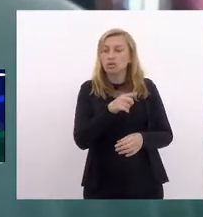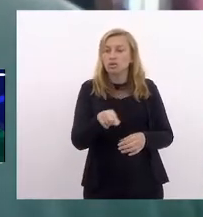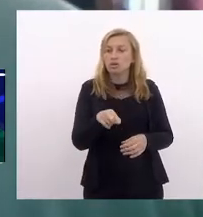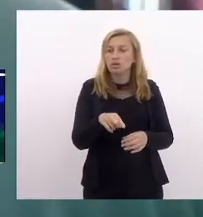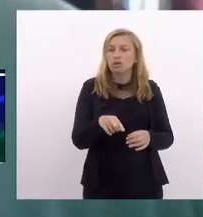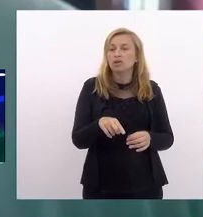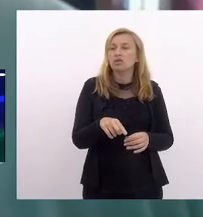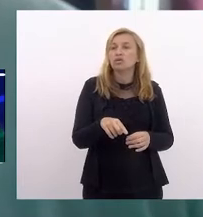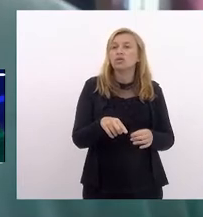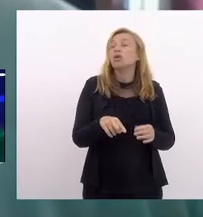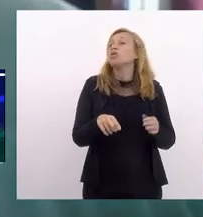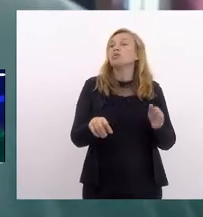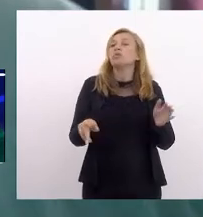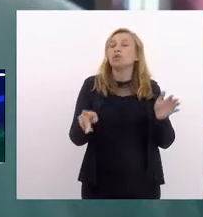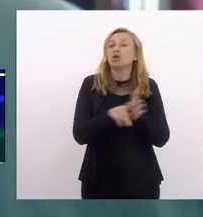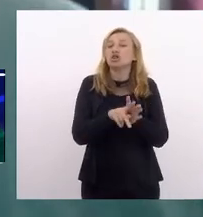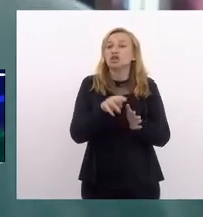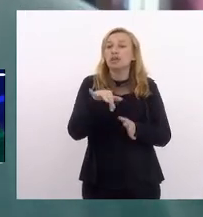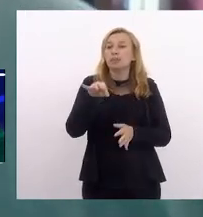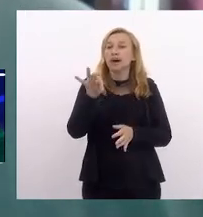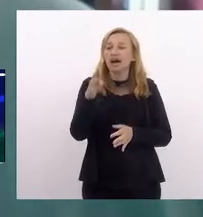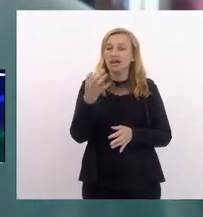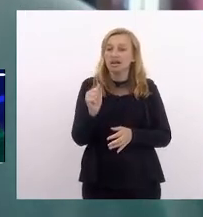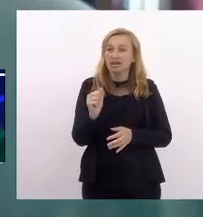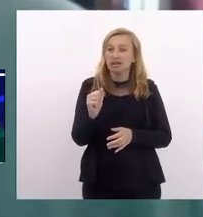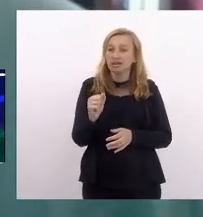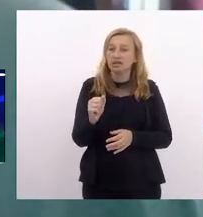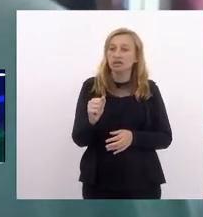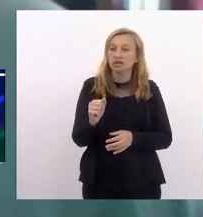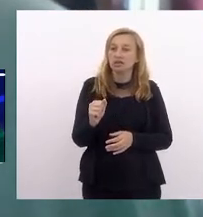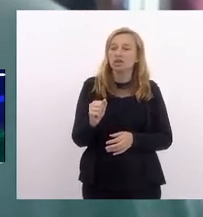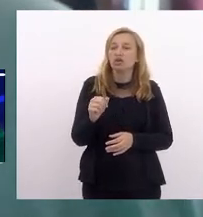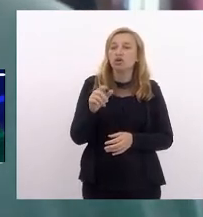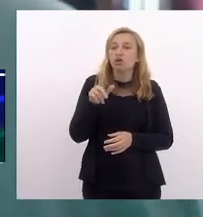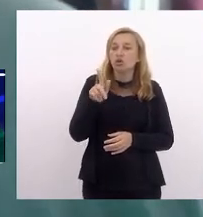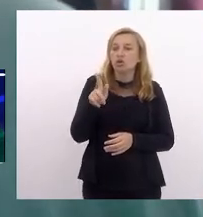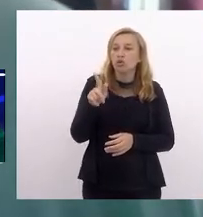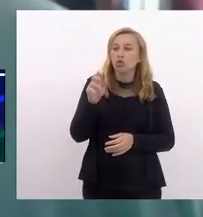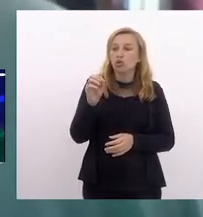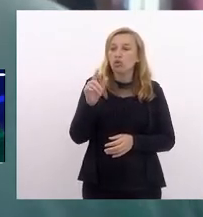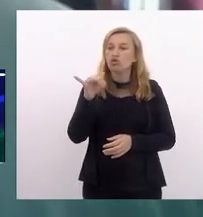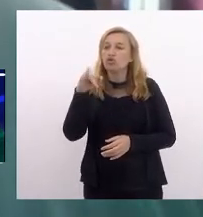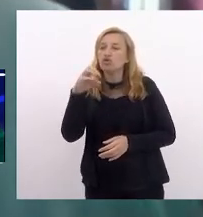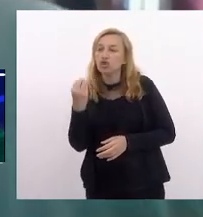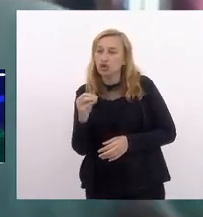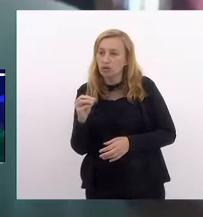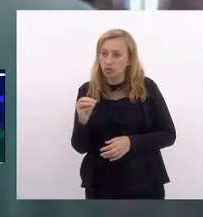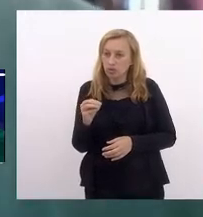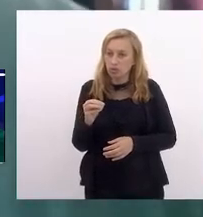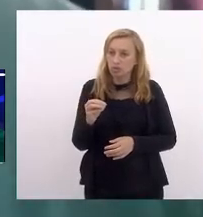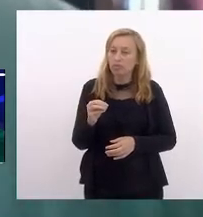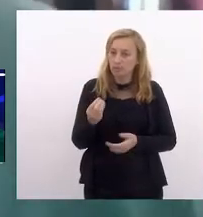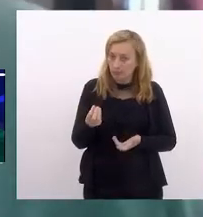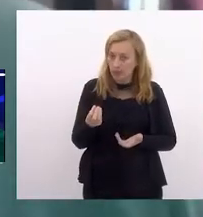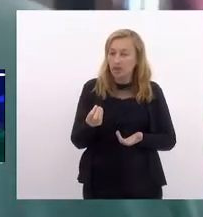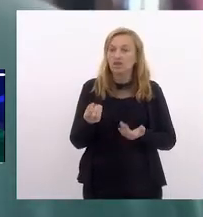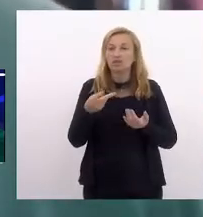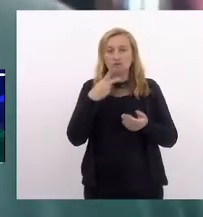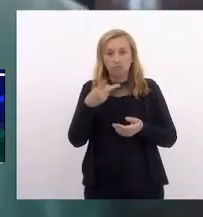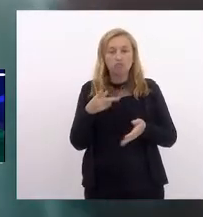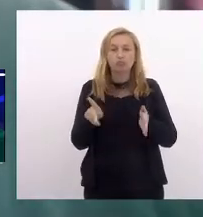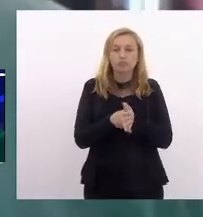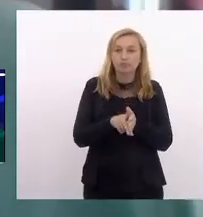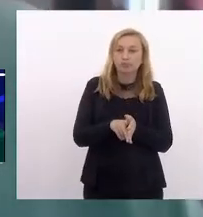Tamar tartarugas marinhas enfraqueceu o golfinho rotador e o baleia jubarte nosso tempo a gente duplicou este